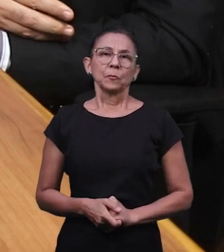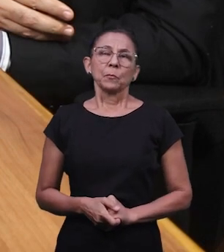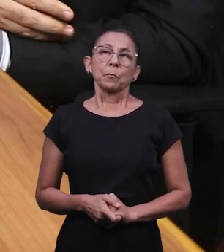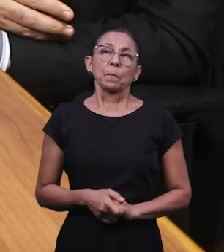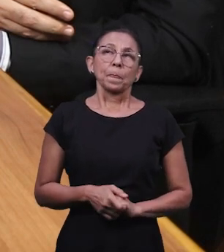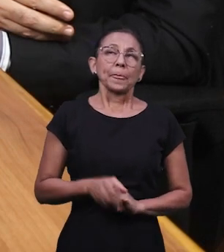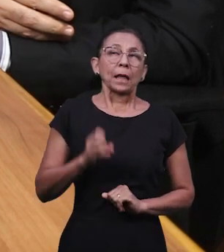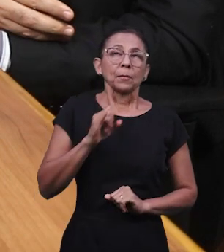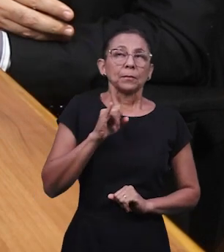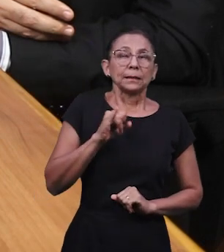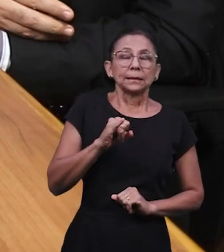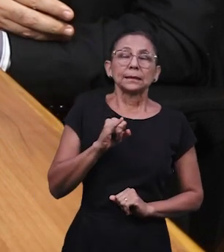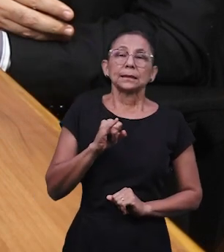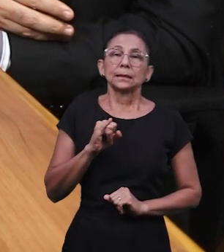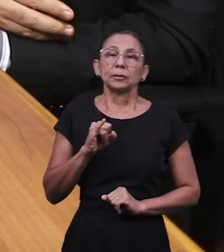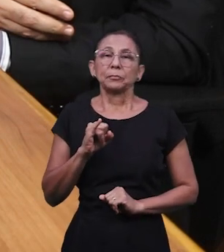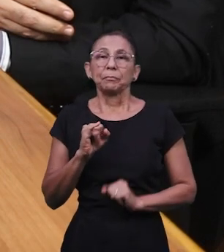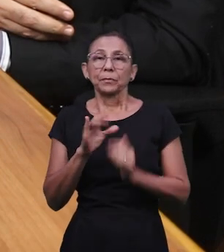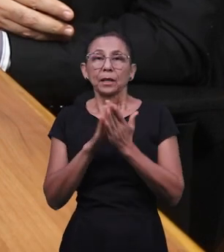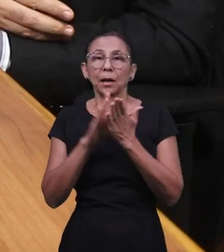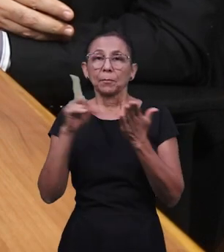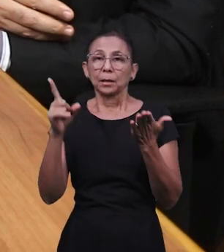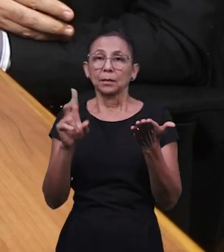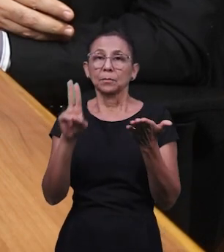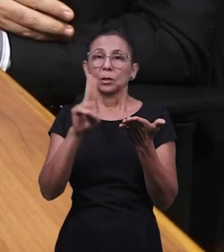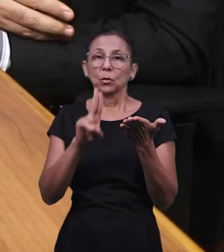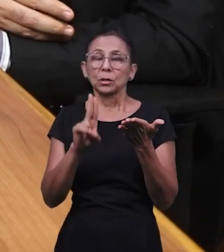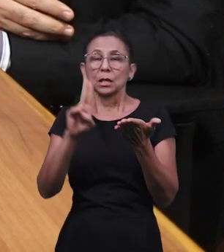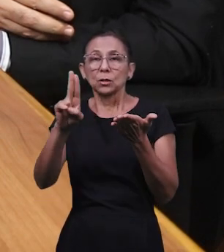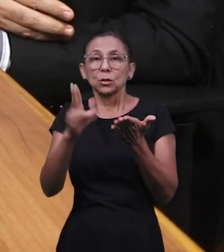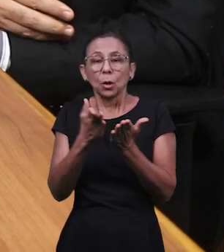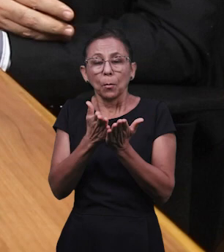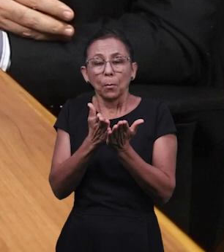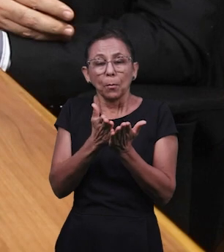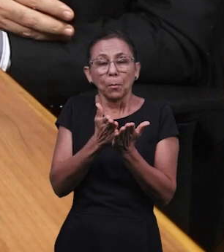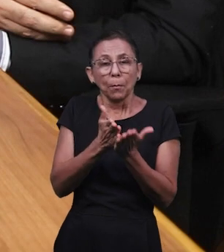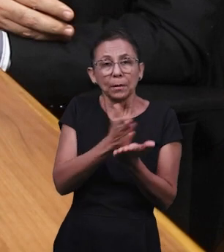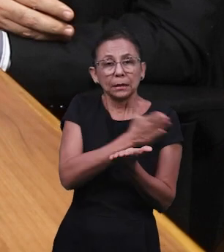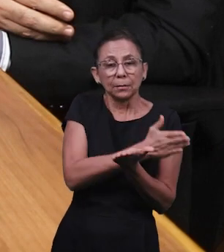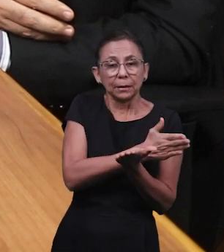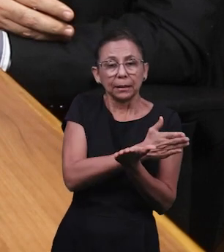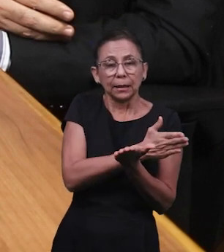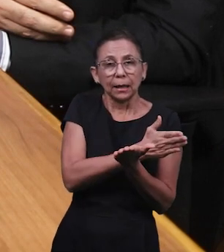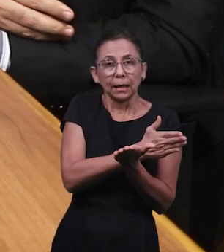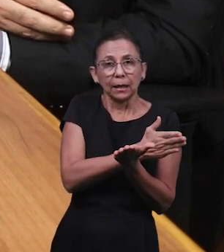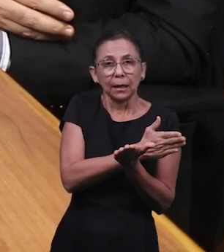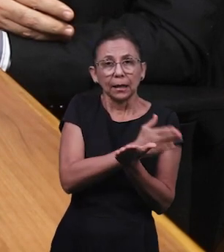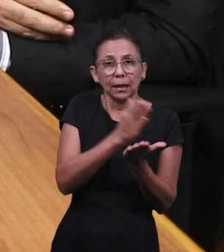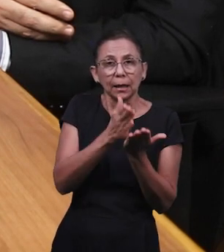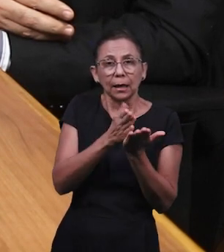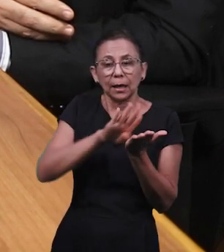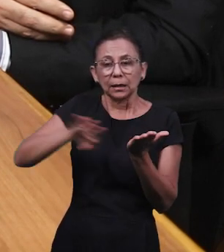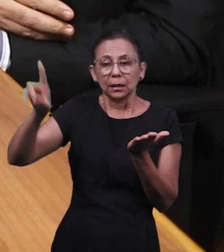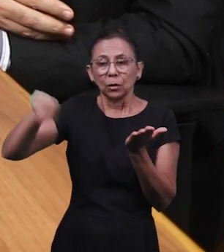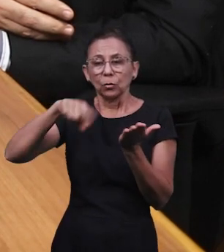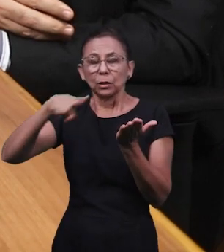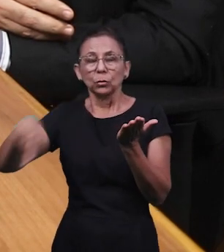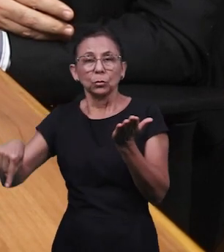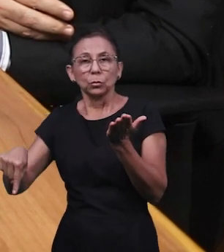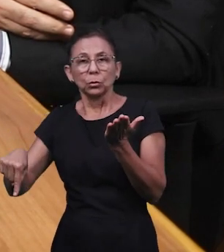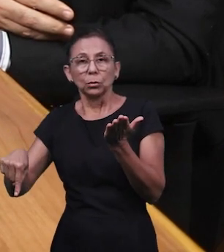eu uso parte dela, ou uso aquilo que me interessa dela, eu crio uma religião e eu saio do